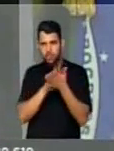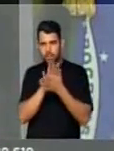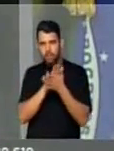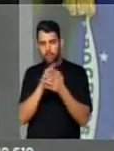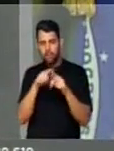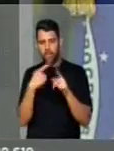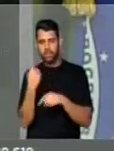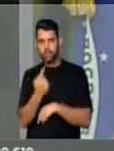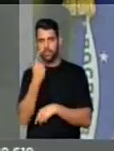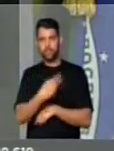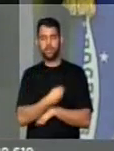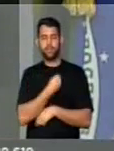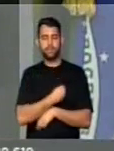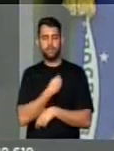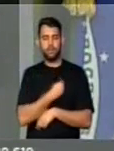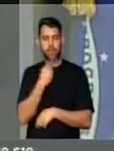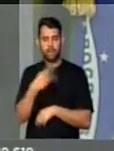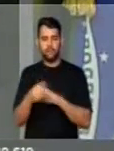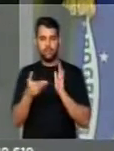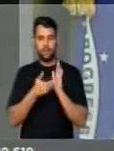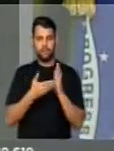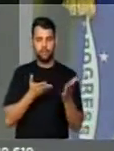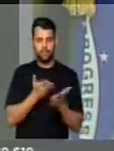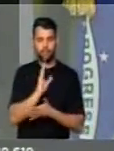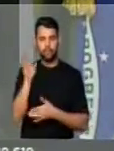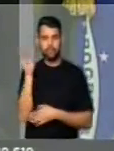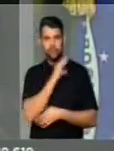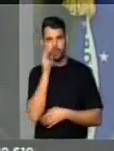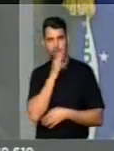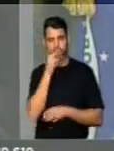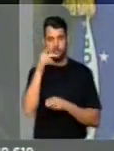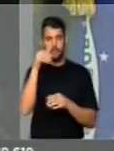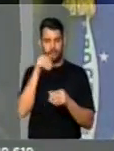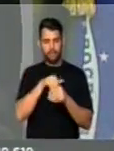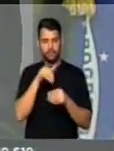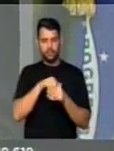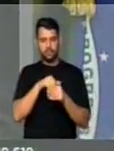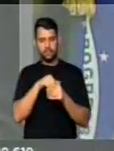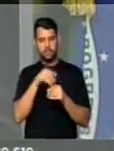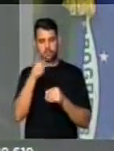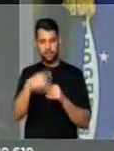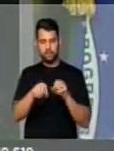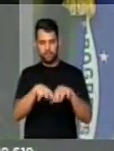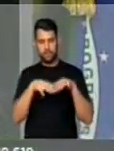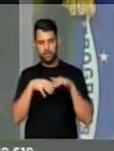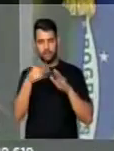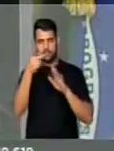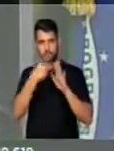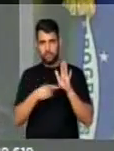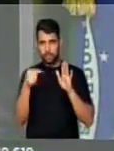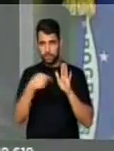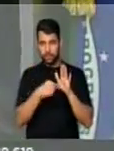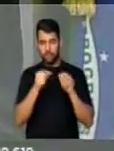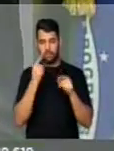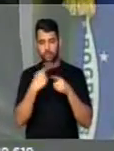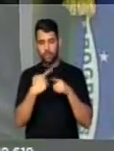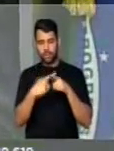mais sozinhos. Essa casa aprovou a urgência de votação nesse plenário deste projeto, porque o